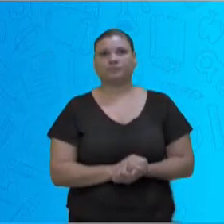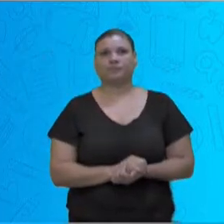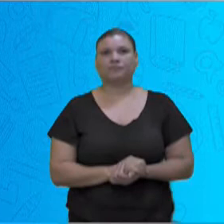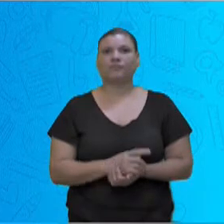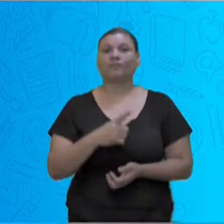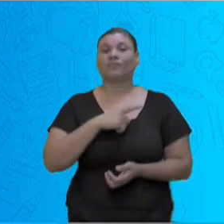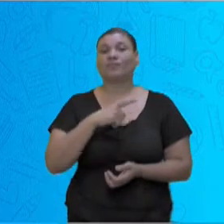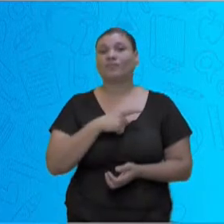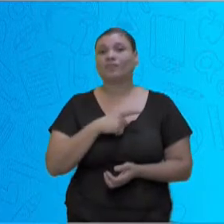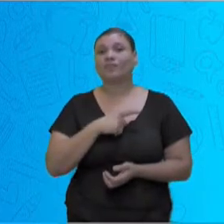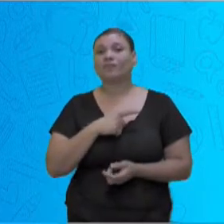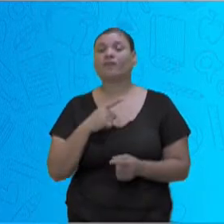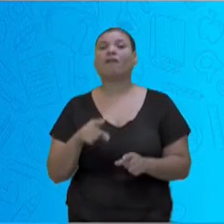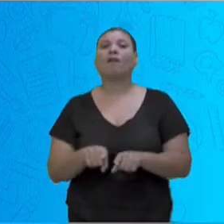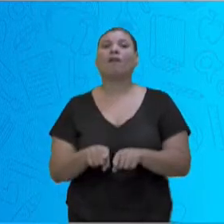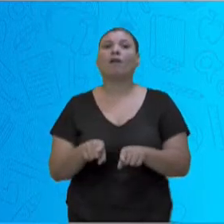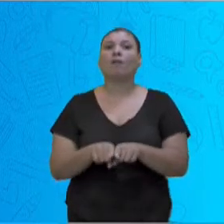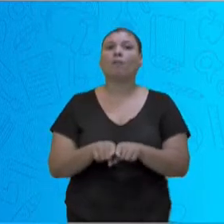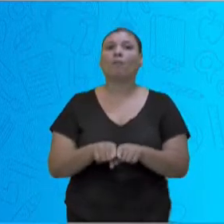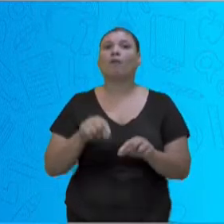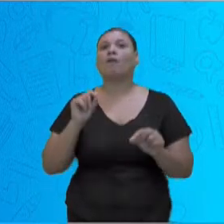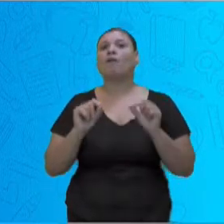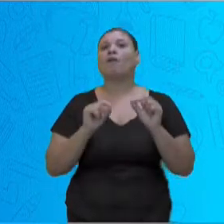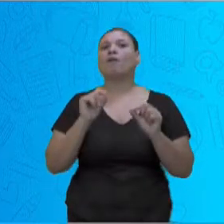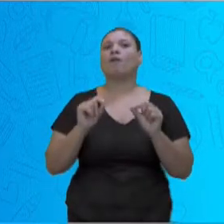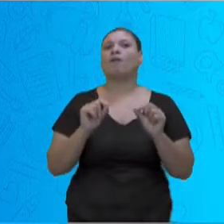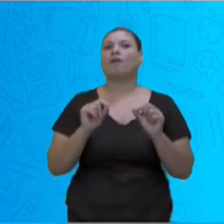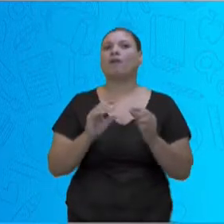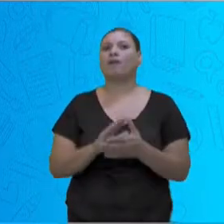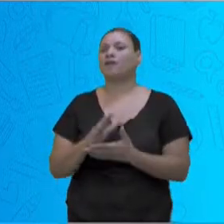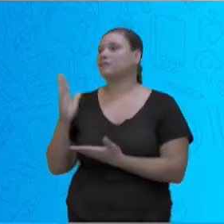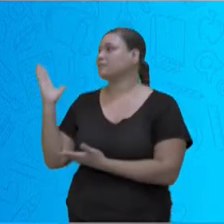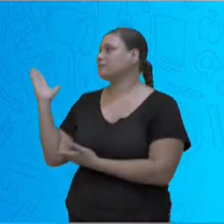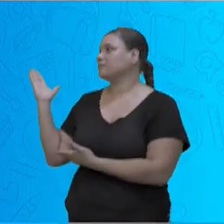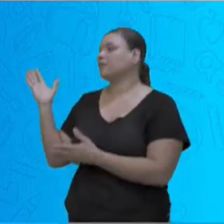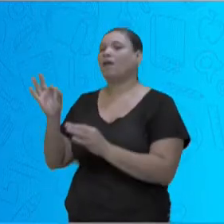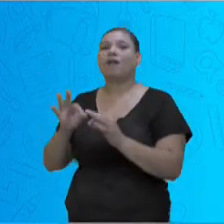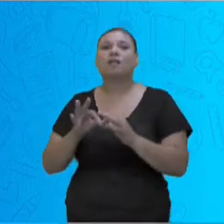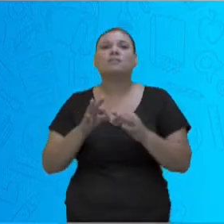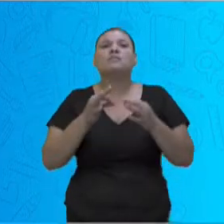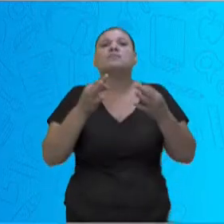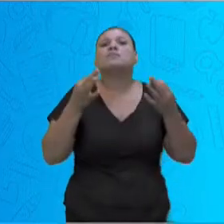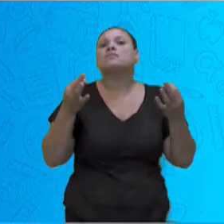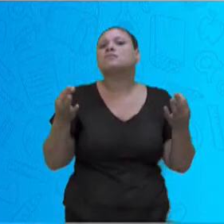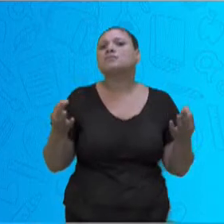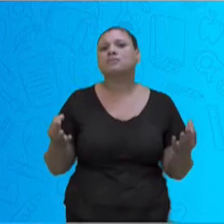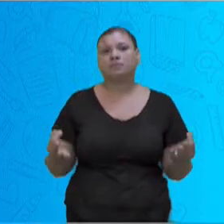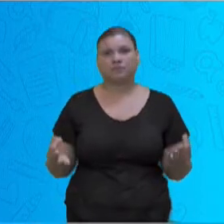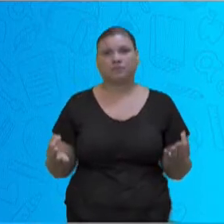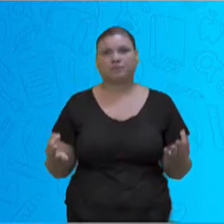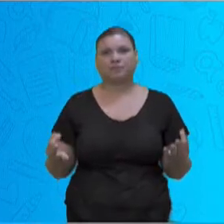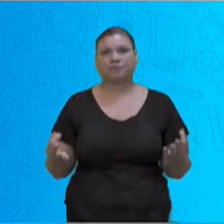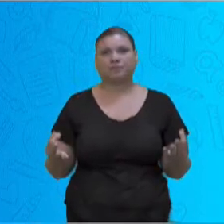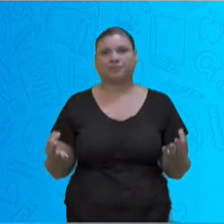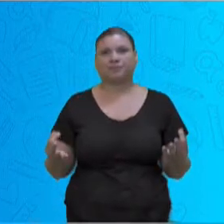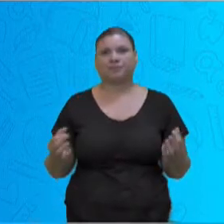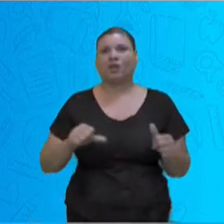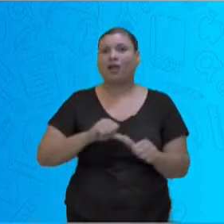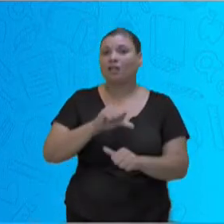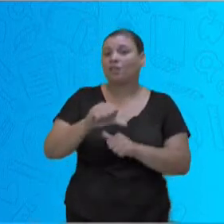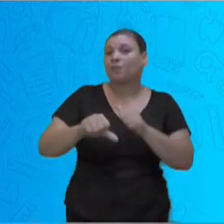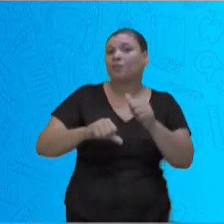short term. Olha como é que fica muito mais simples você fazer o short term.